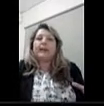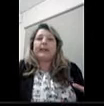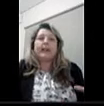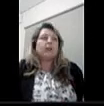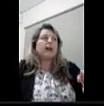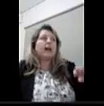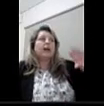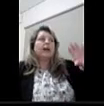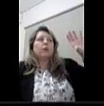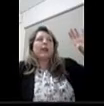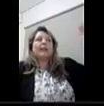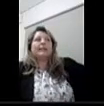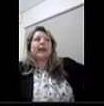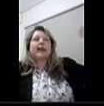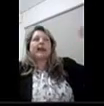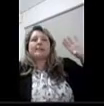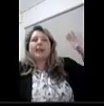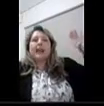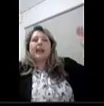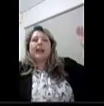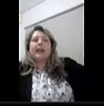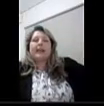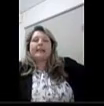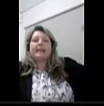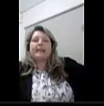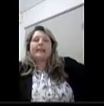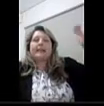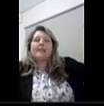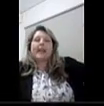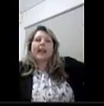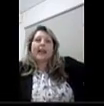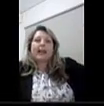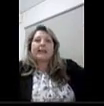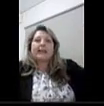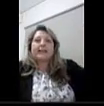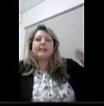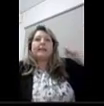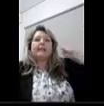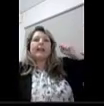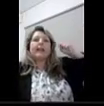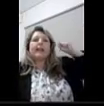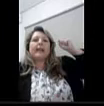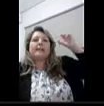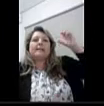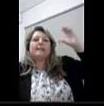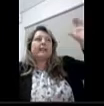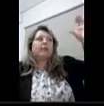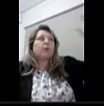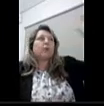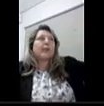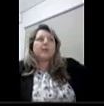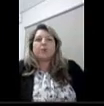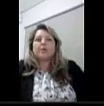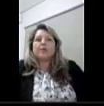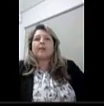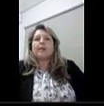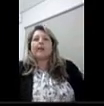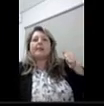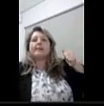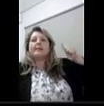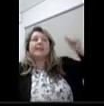de um painel lá, um cartaz, escrito as regras, né? Escrito quais são as